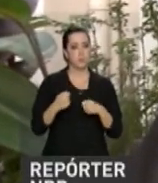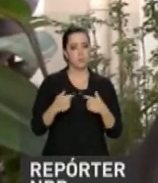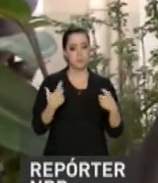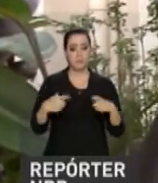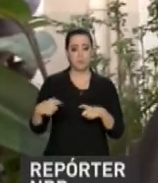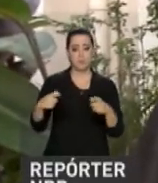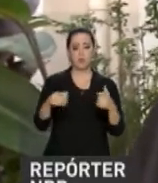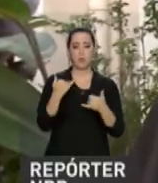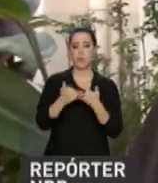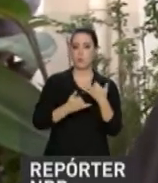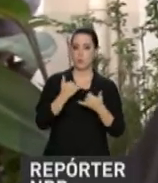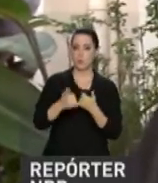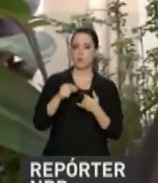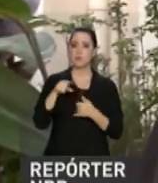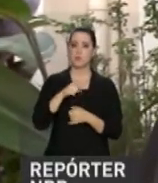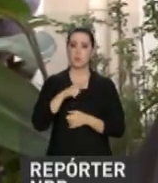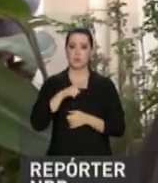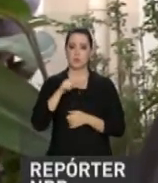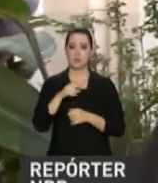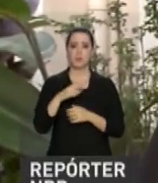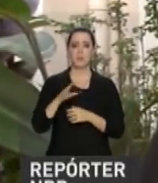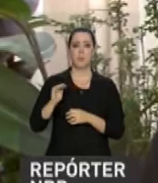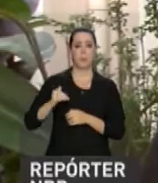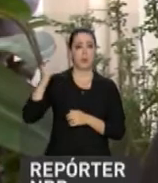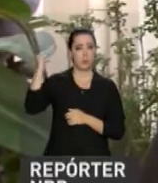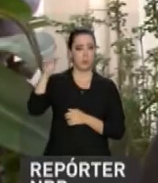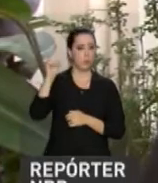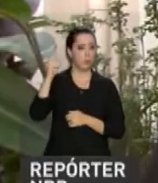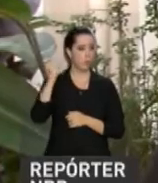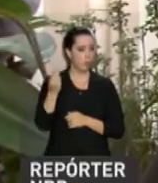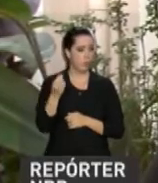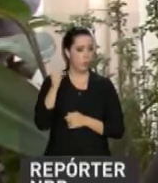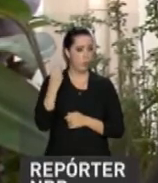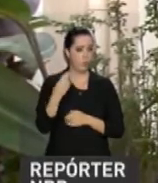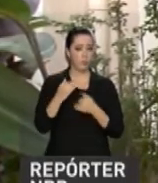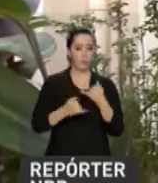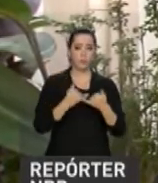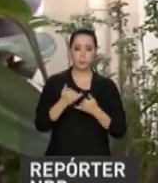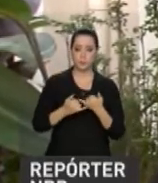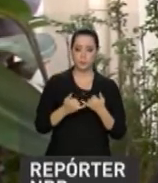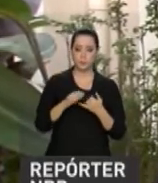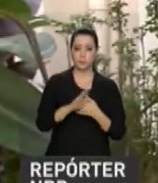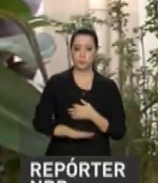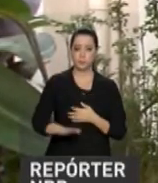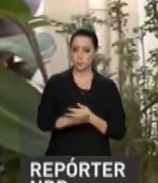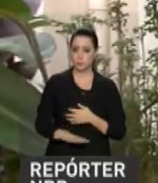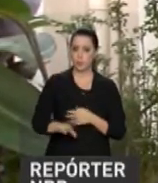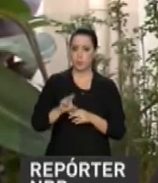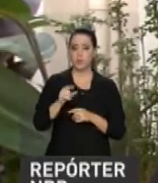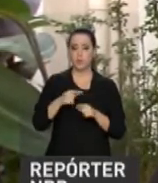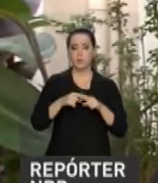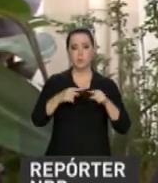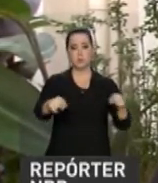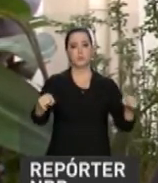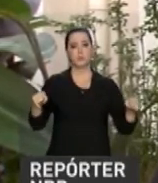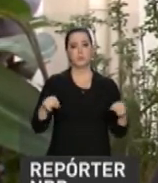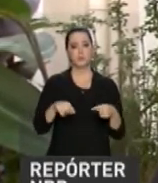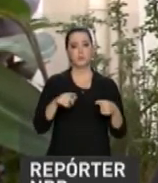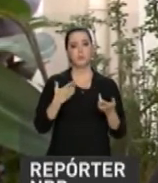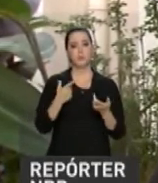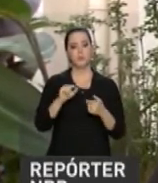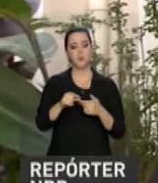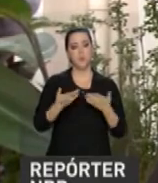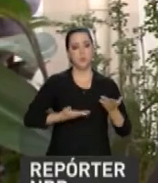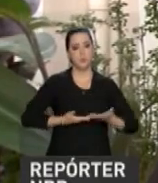espaços de lazer, aqui tem, seja para adultos que para crianças. E depois temos uma área de serviços,